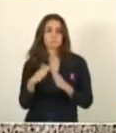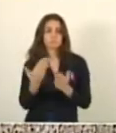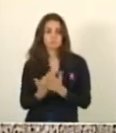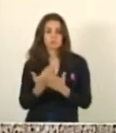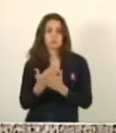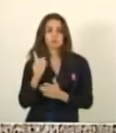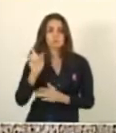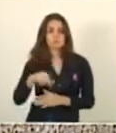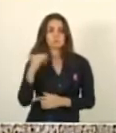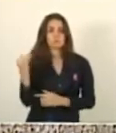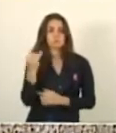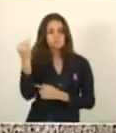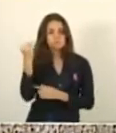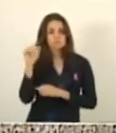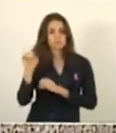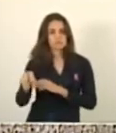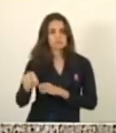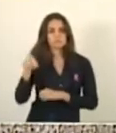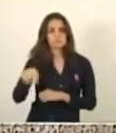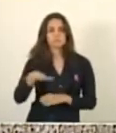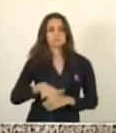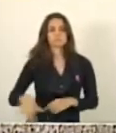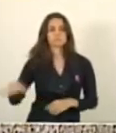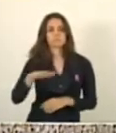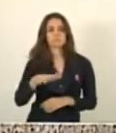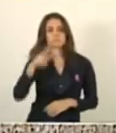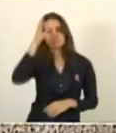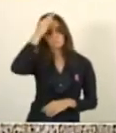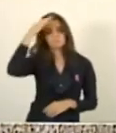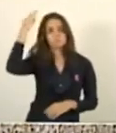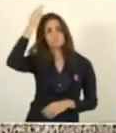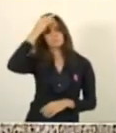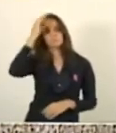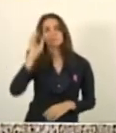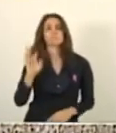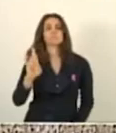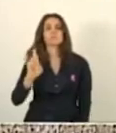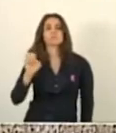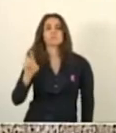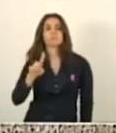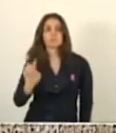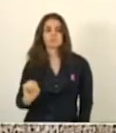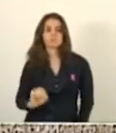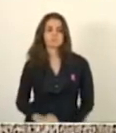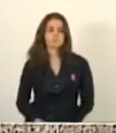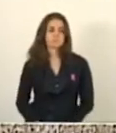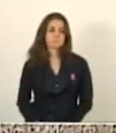avanço para o ensino capixaba. Com a palavra, deputado Renzo.